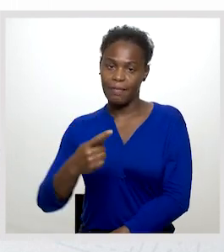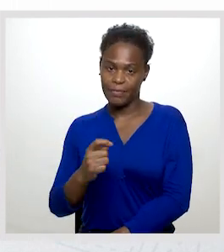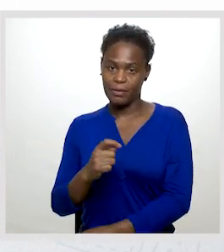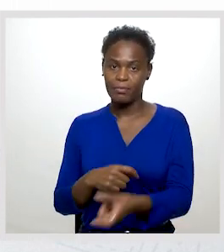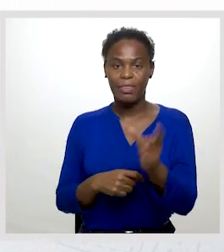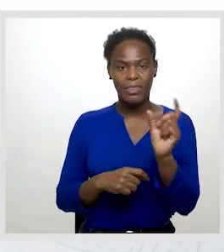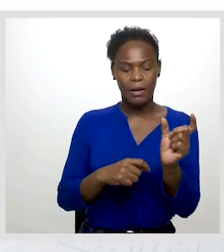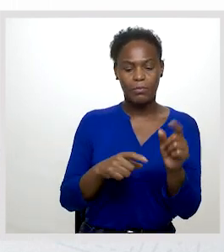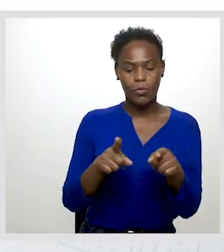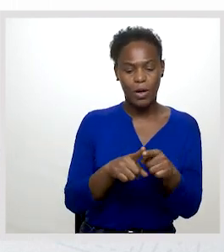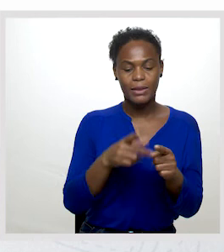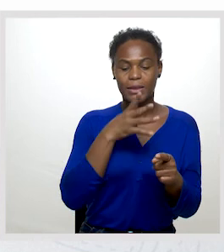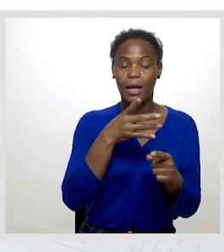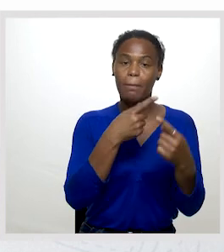termo?